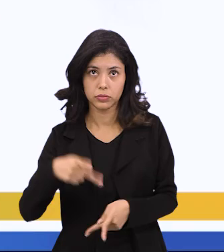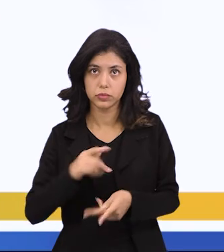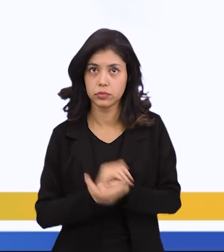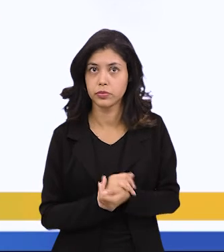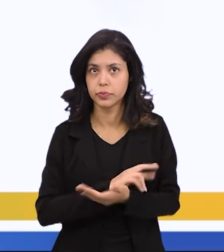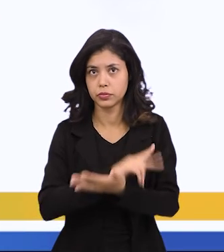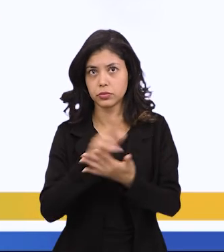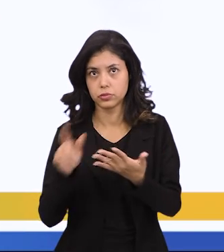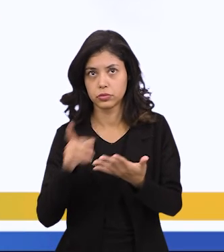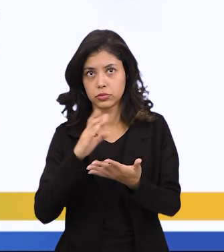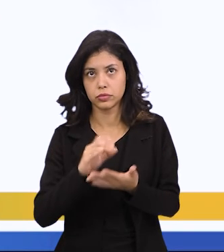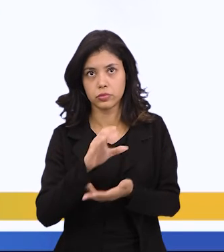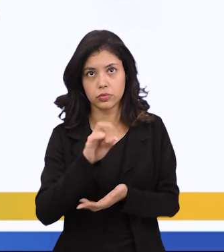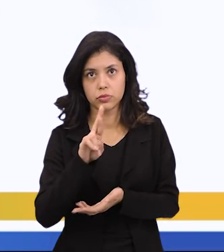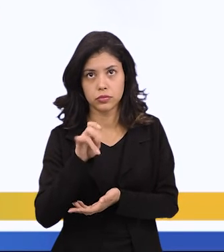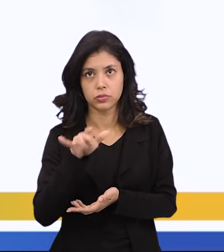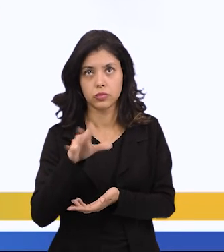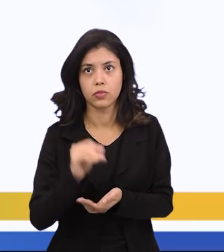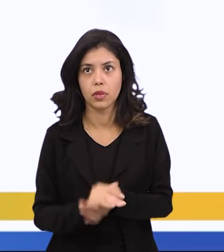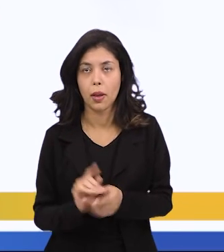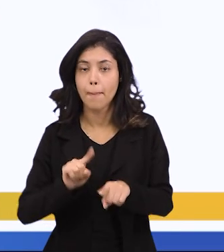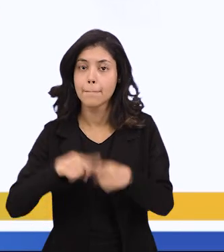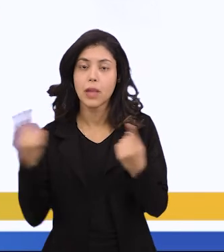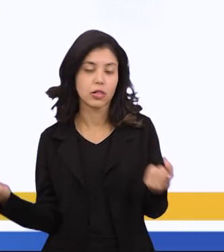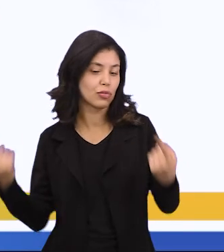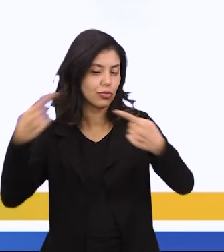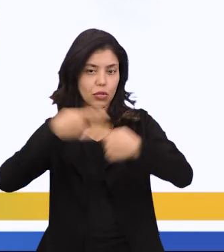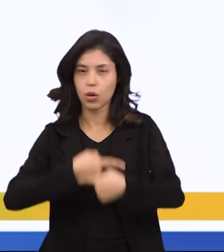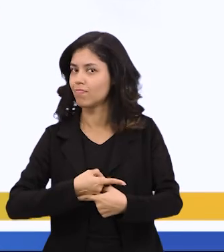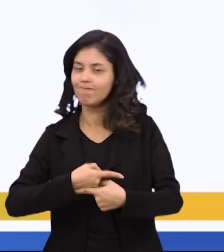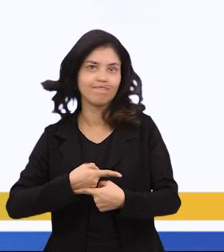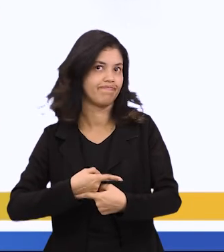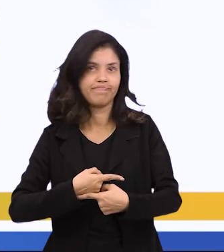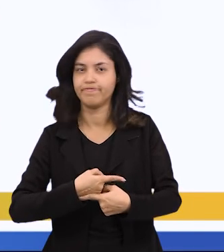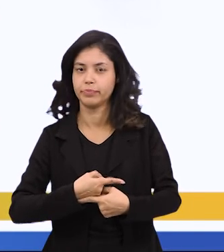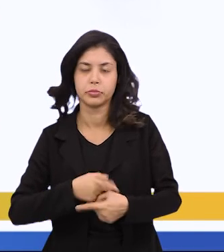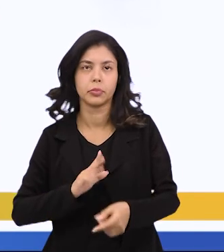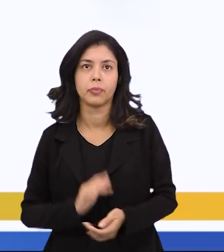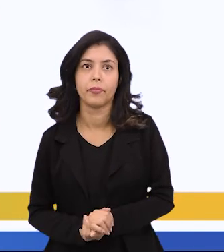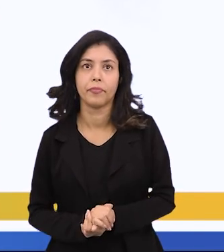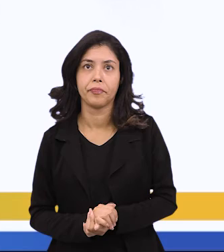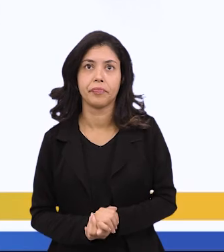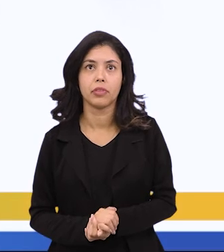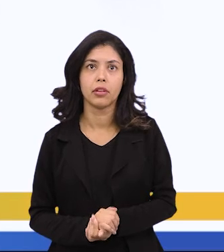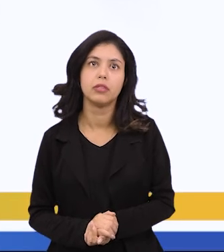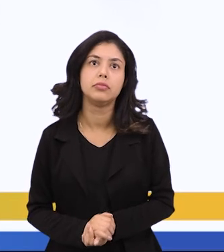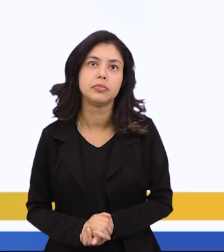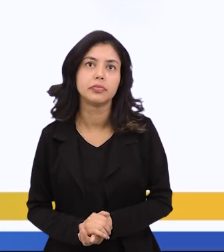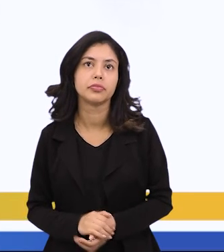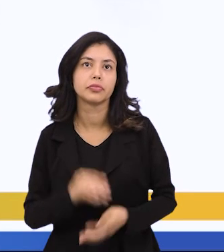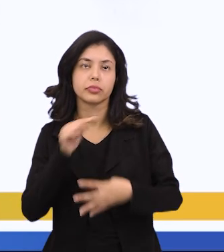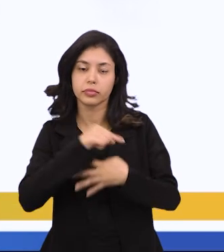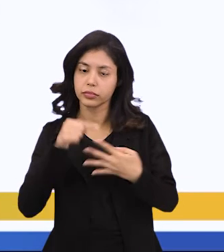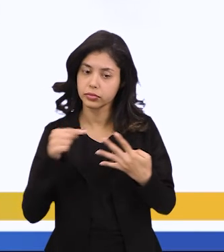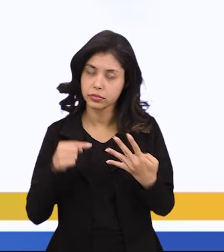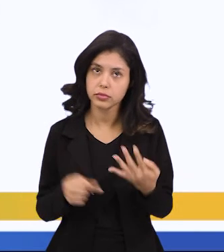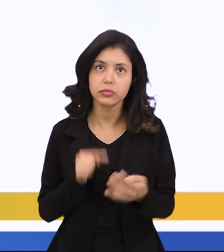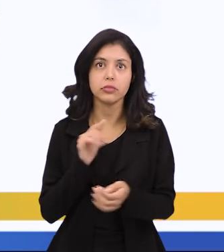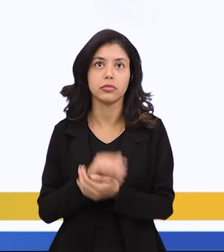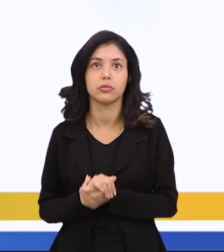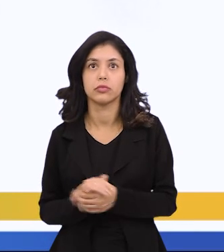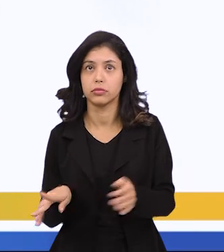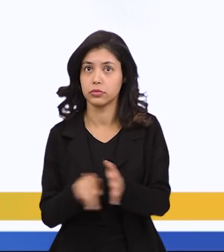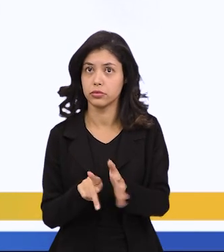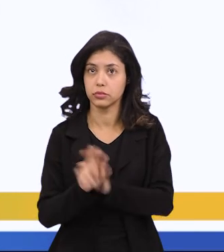áreas contíguas, porém não se cruzam aleatoriamente. Letra D. Tipo de especiação